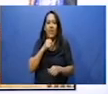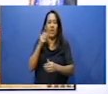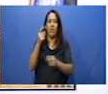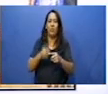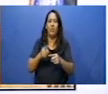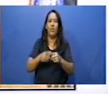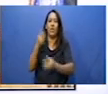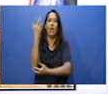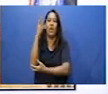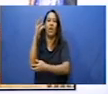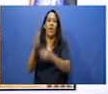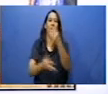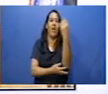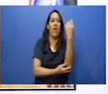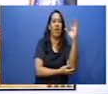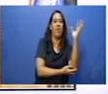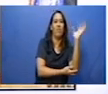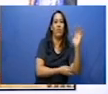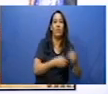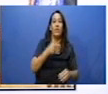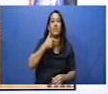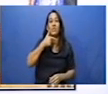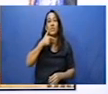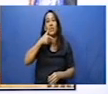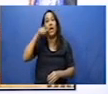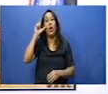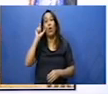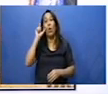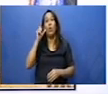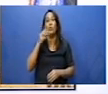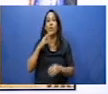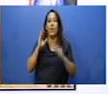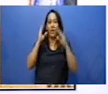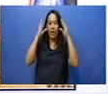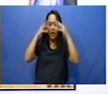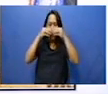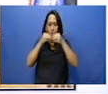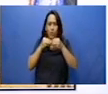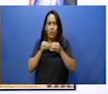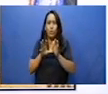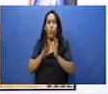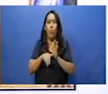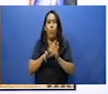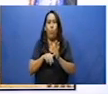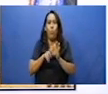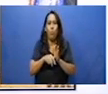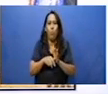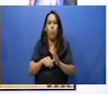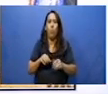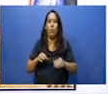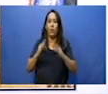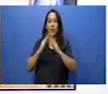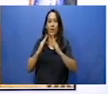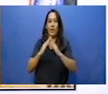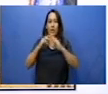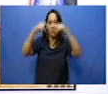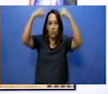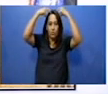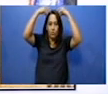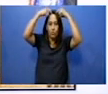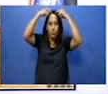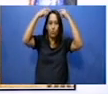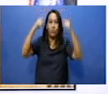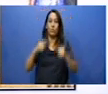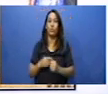choque ontem à noite, quando correu a notícia de um assalto na casa dos 3 ursos. Ao voltar do trabalho,